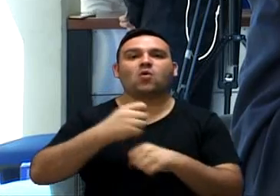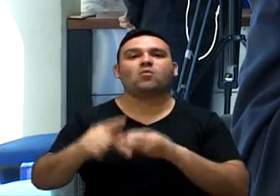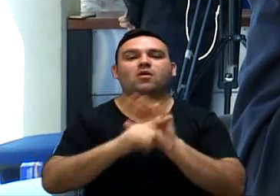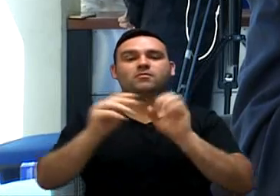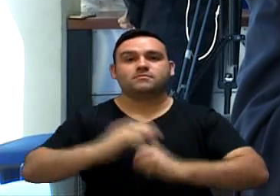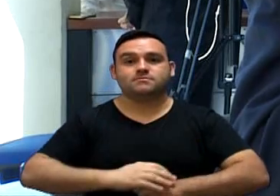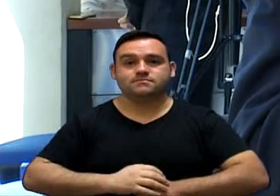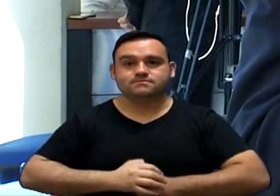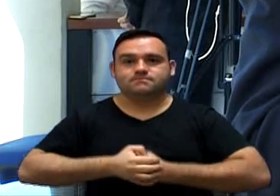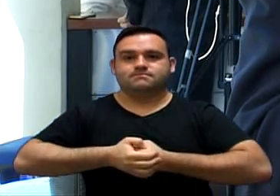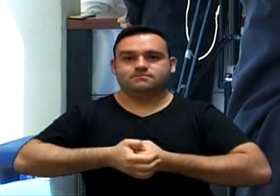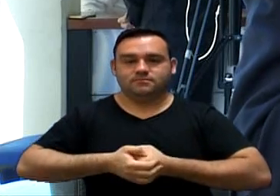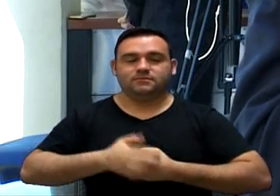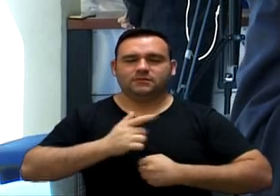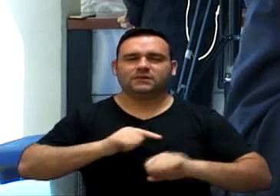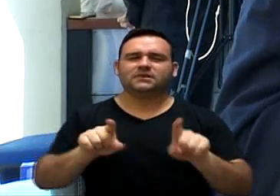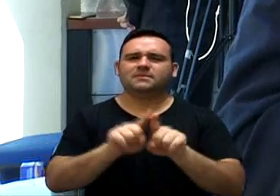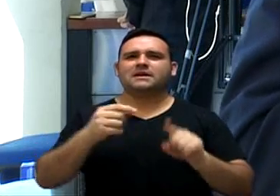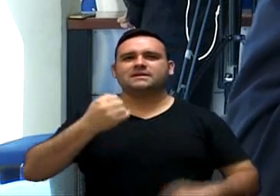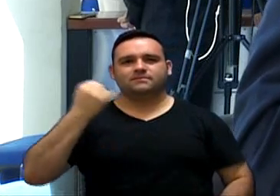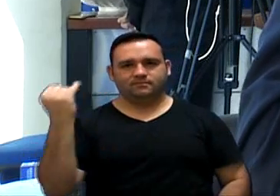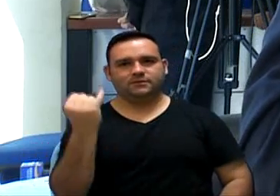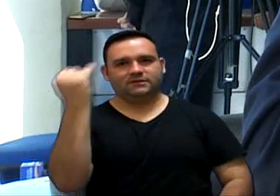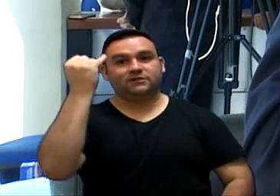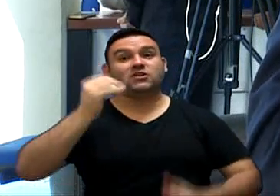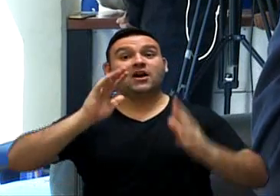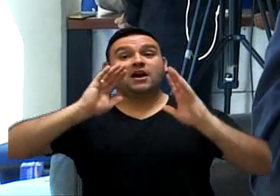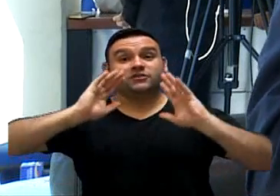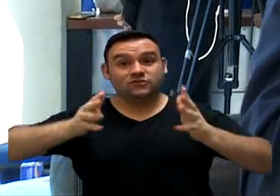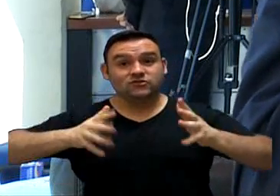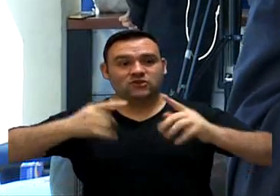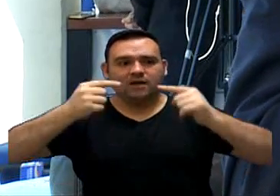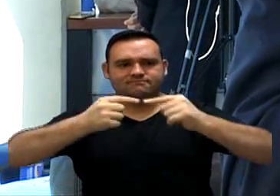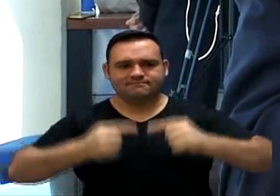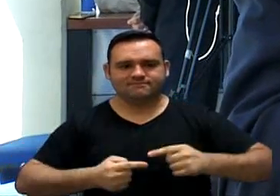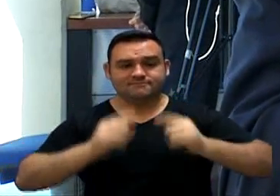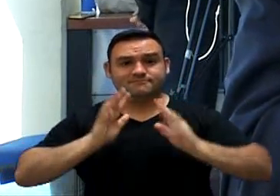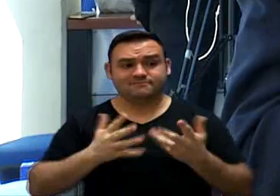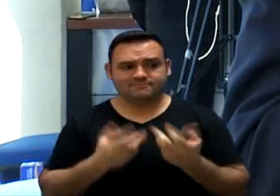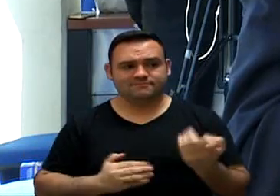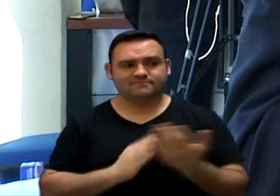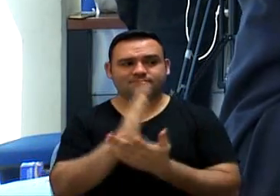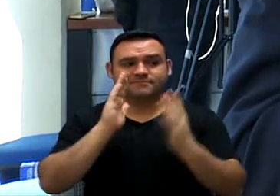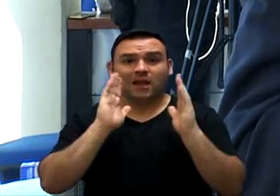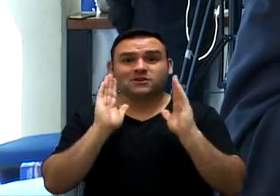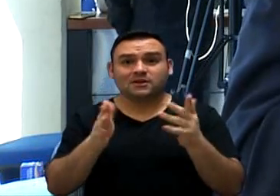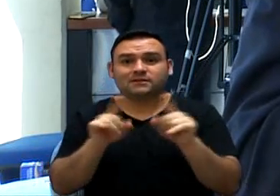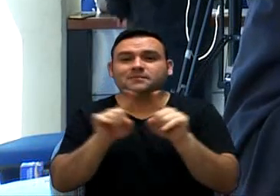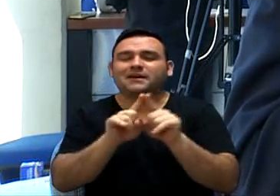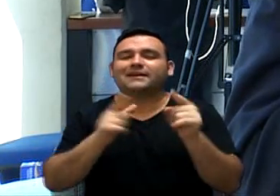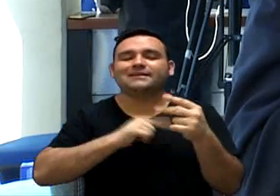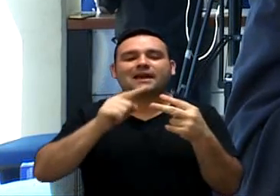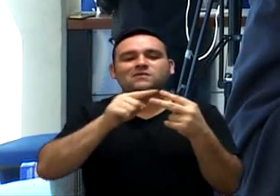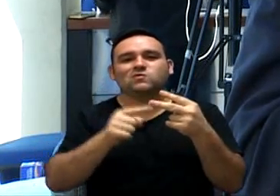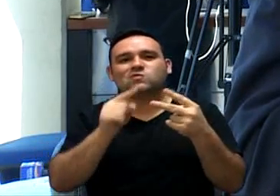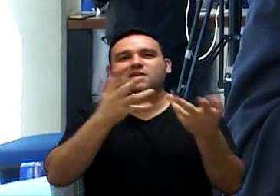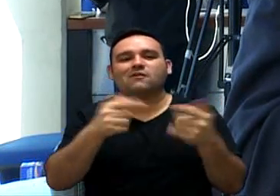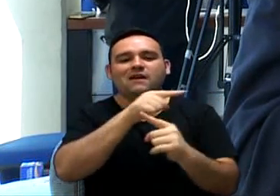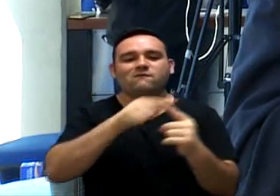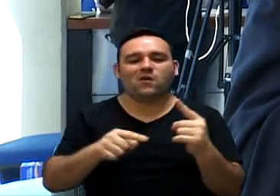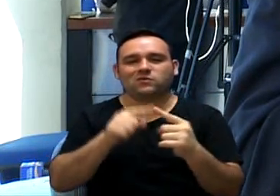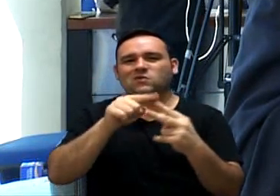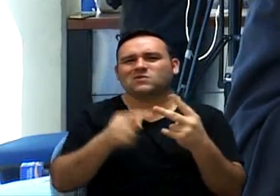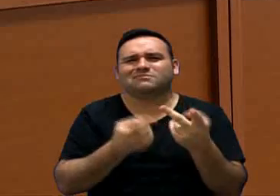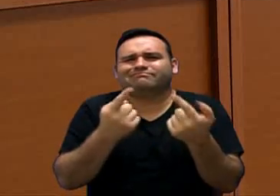de Heinrich. É isso aí. Então é importante, já foi aprovado, já está em vigor, né, líder? Sim. E são duas, no caso, vetos